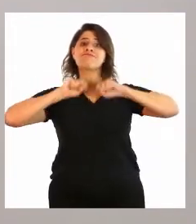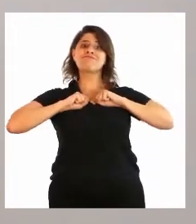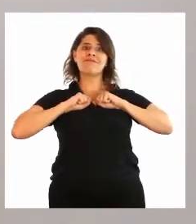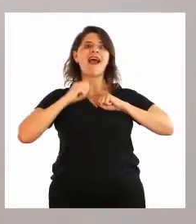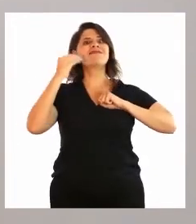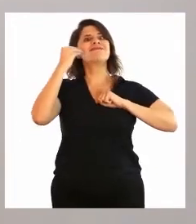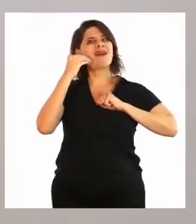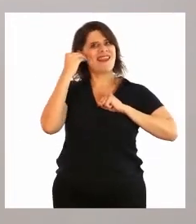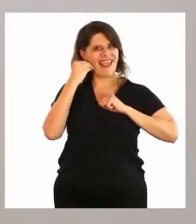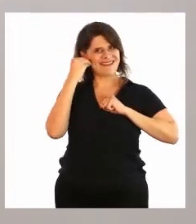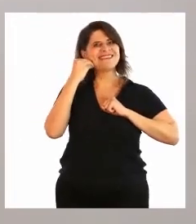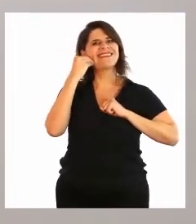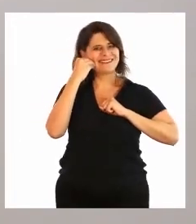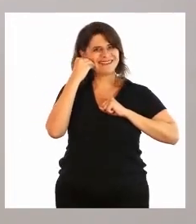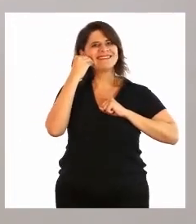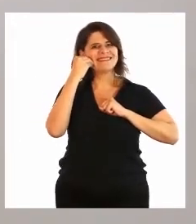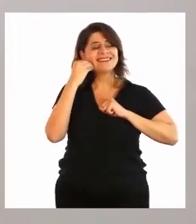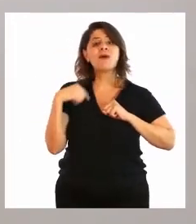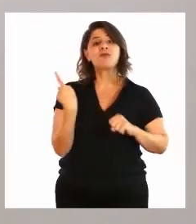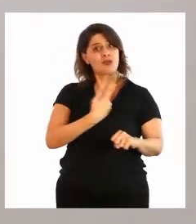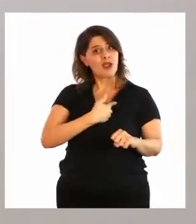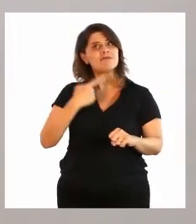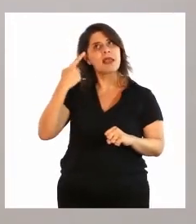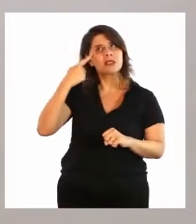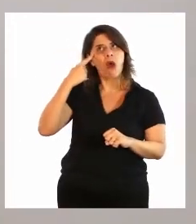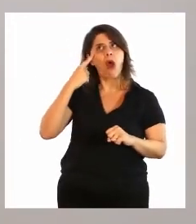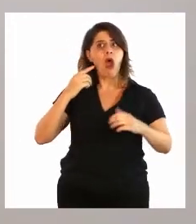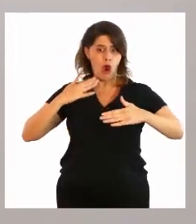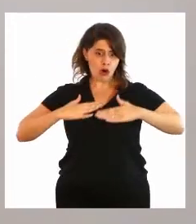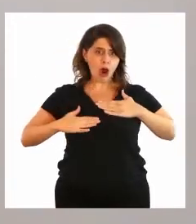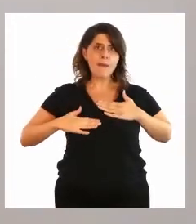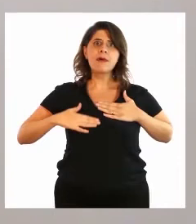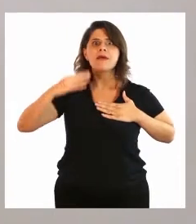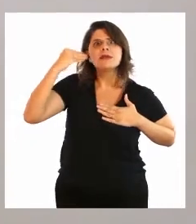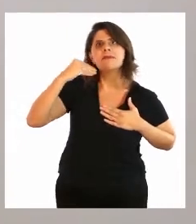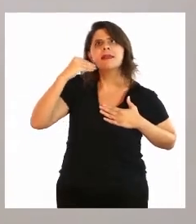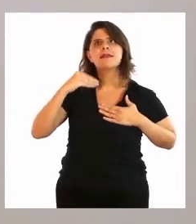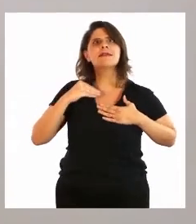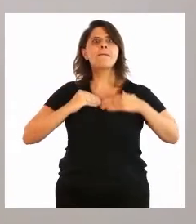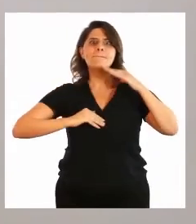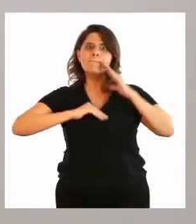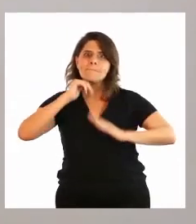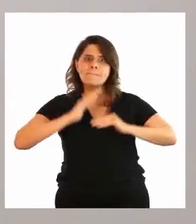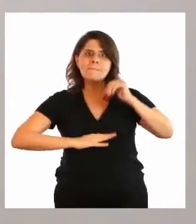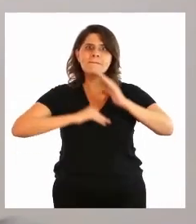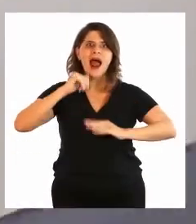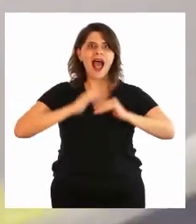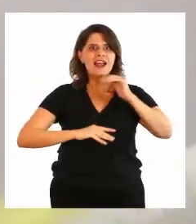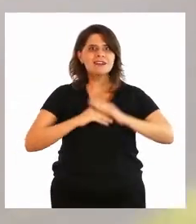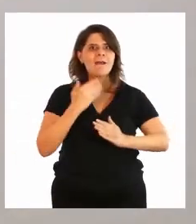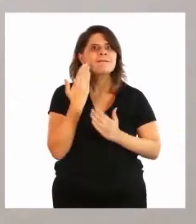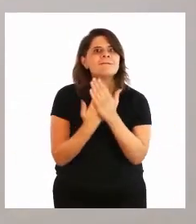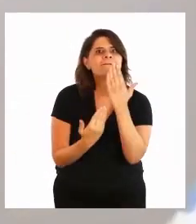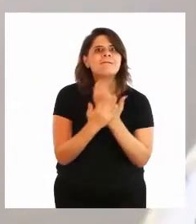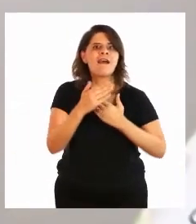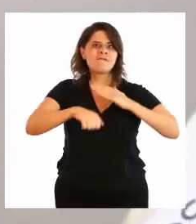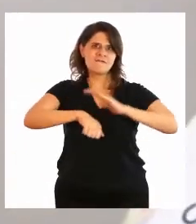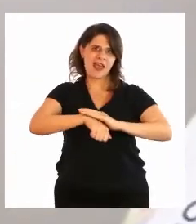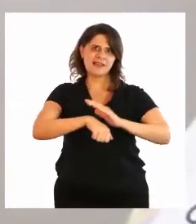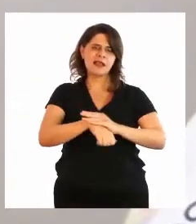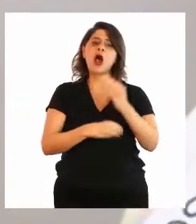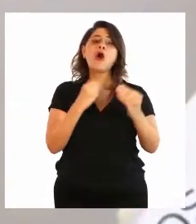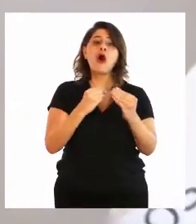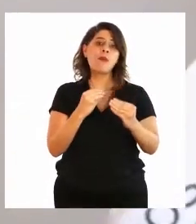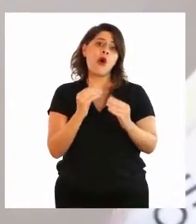fato alguns ensaios para que possam ser realizados com alunos, com seus